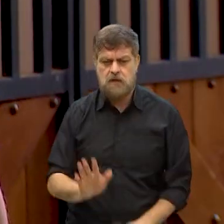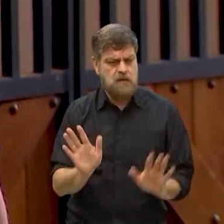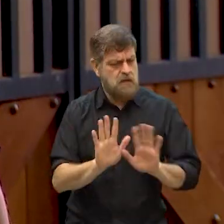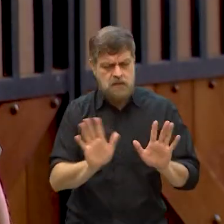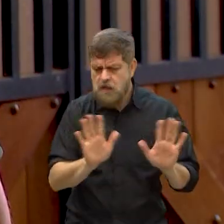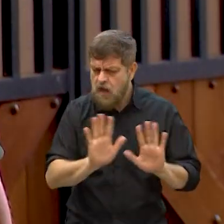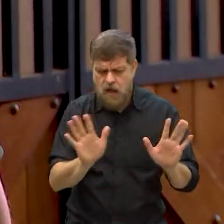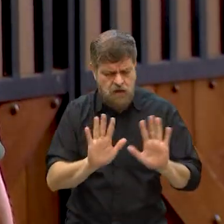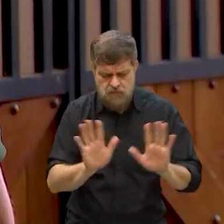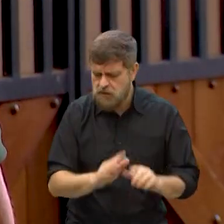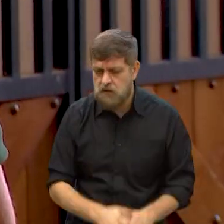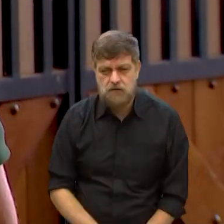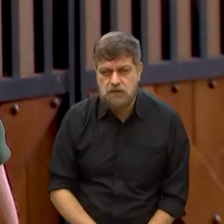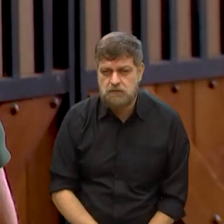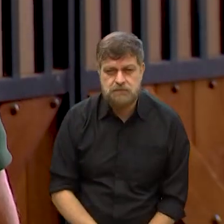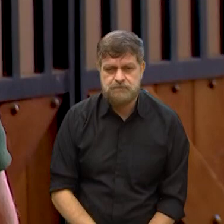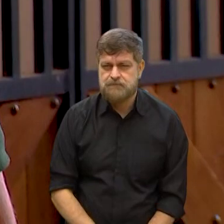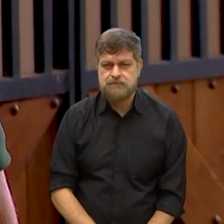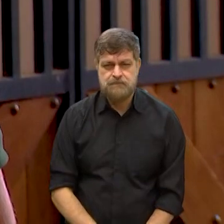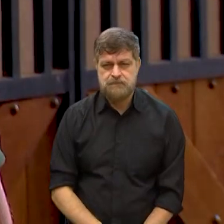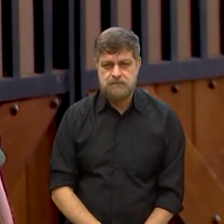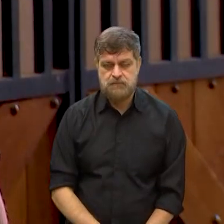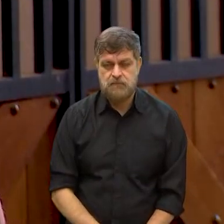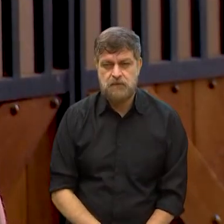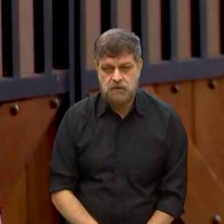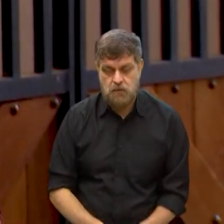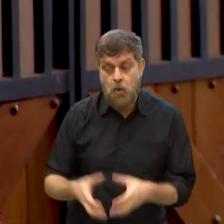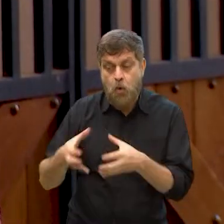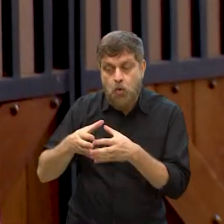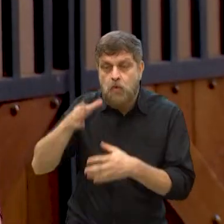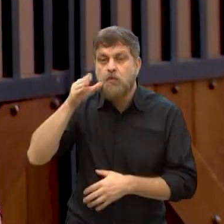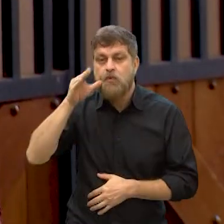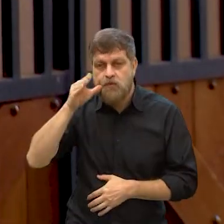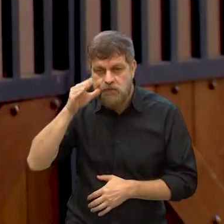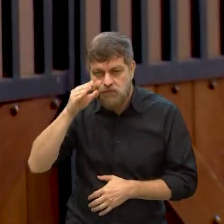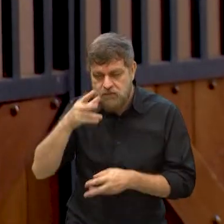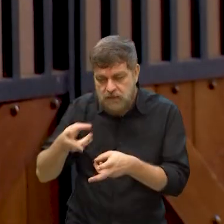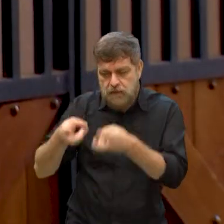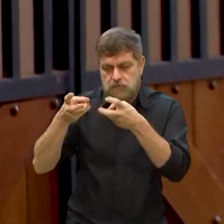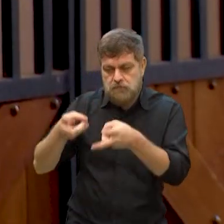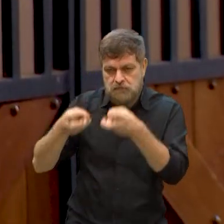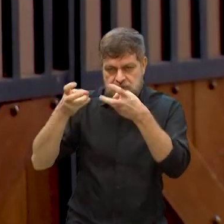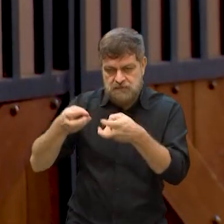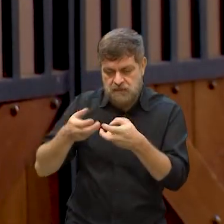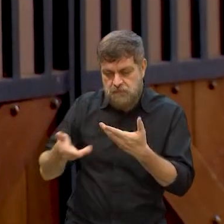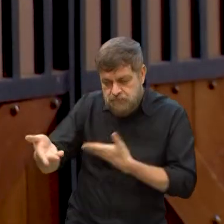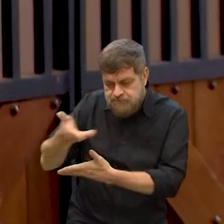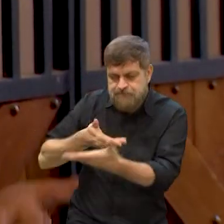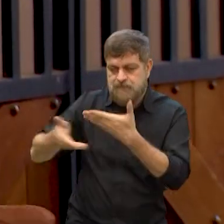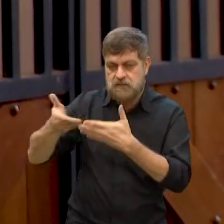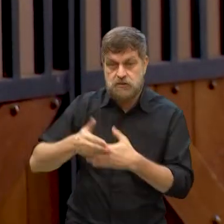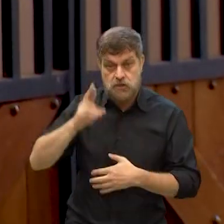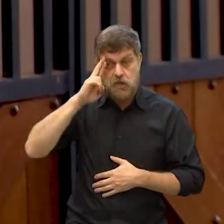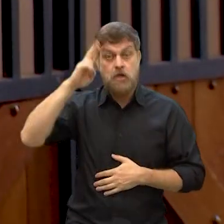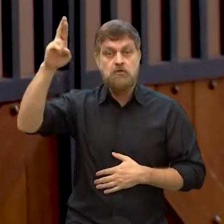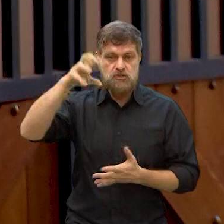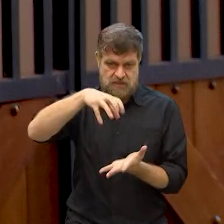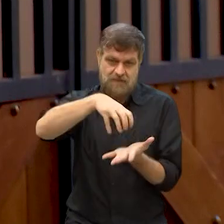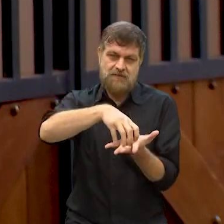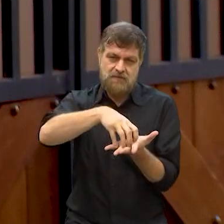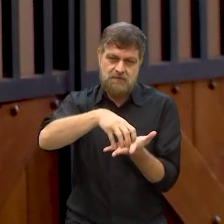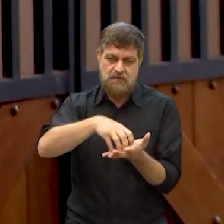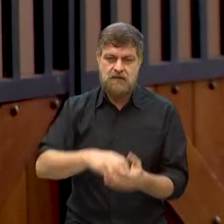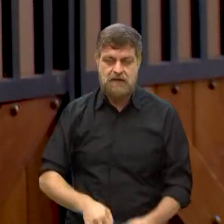isso? Não só. Um diagnóstico, não só a veterinária, vai do respeito dos treinadores e do proprietário